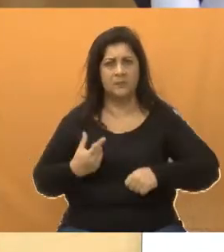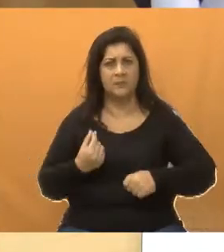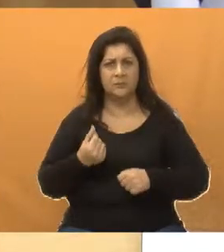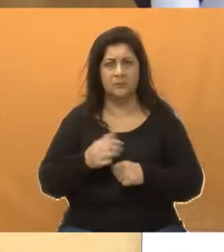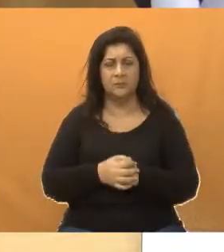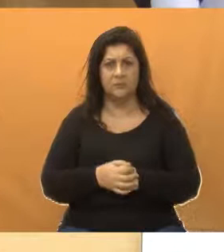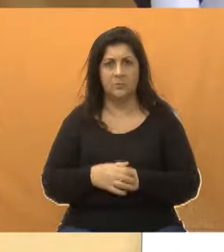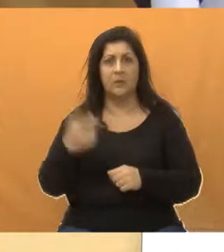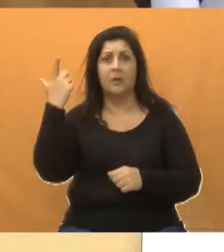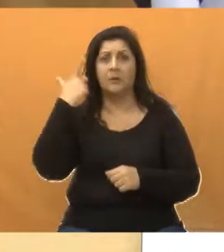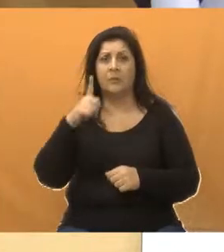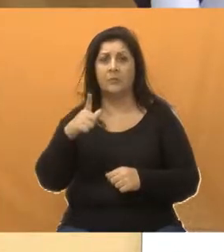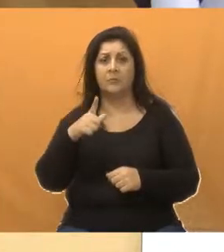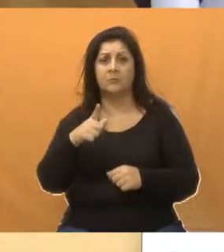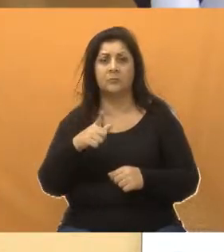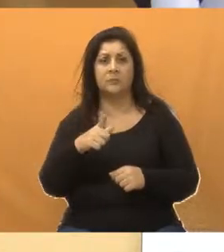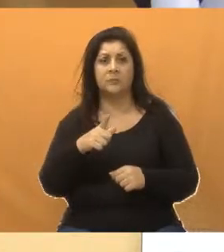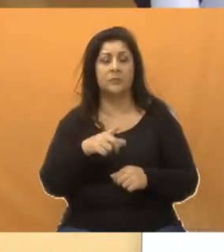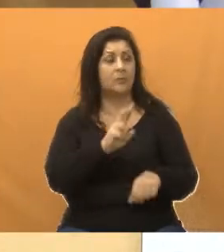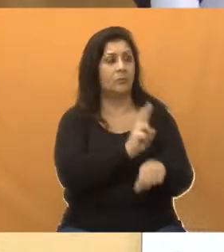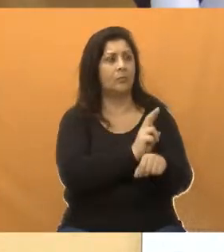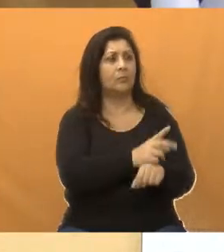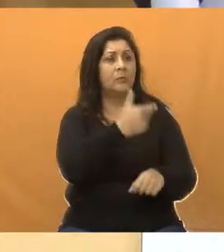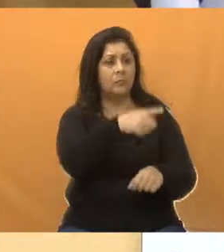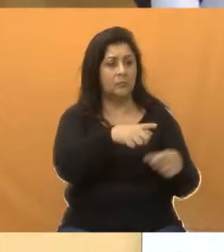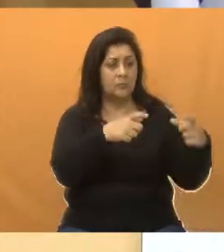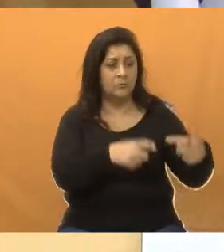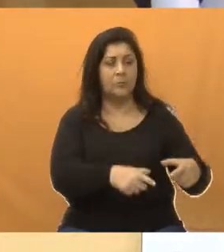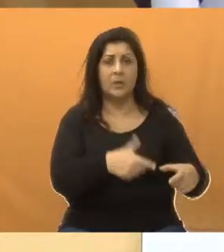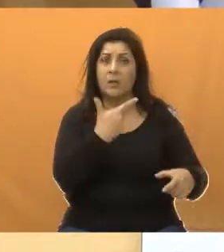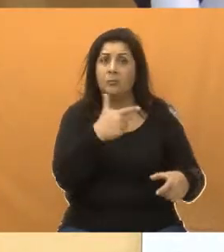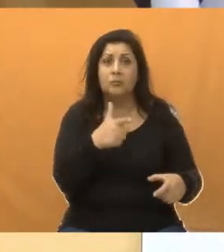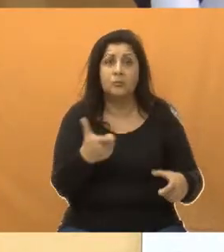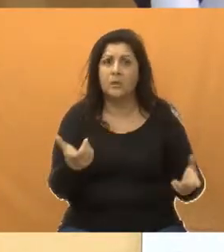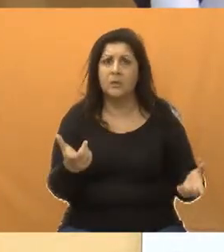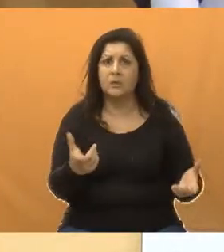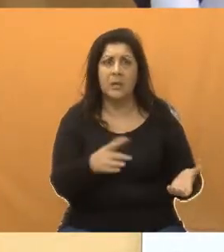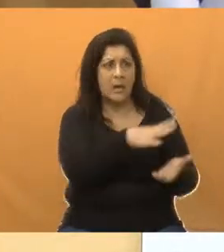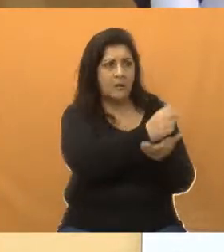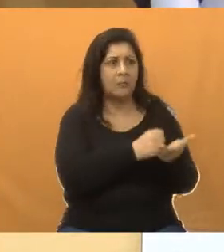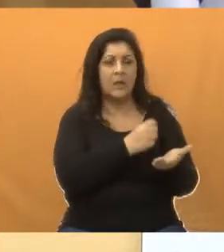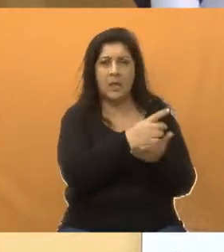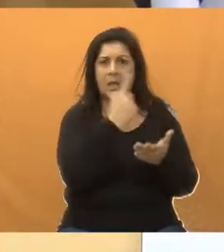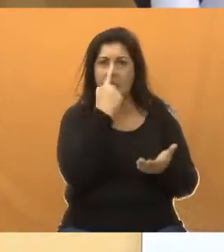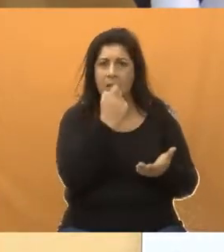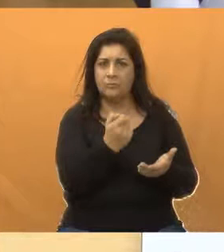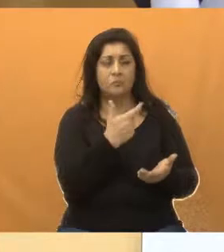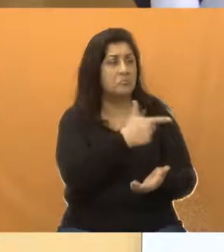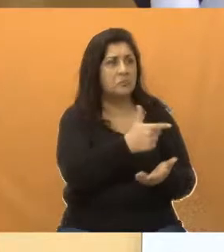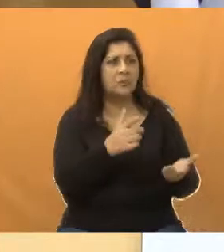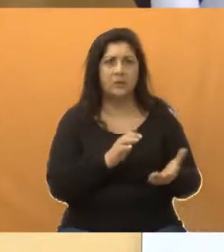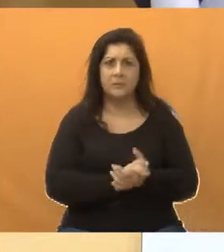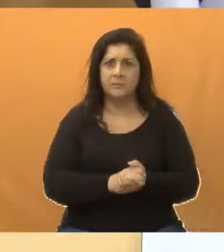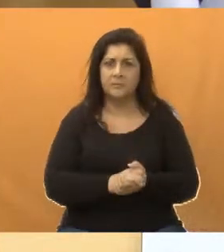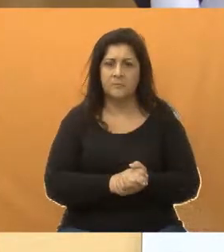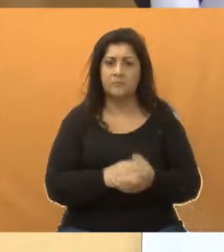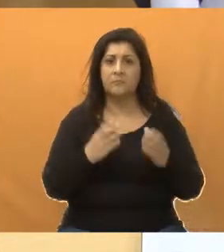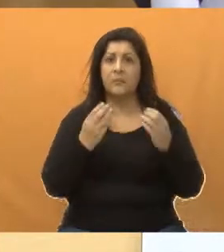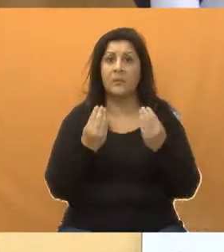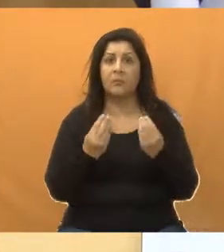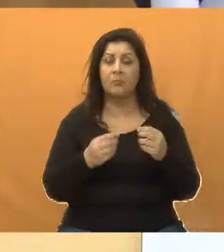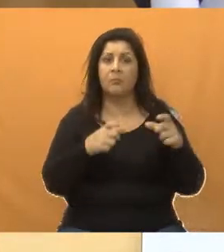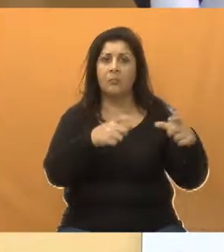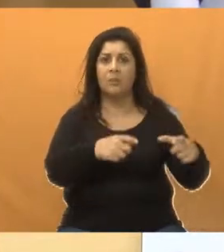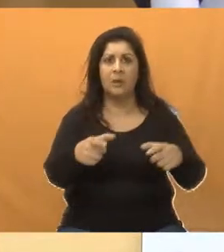para poder levar coleta e tratamento de esgoto para muito bairro que ainda não tem. muitos bairros na nossa cidade não têm